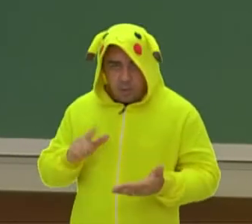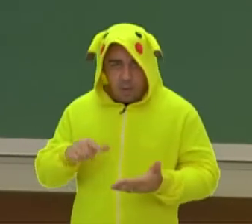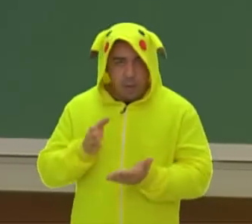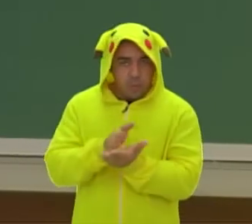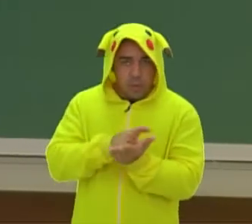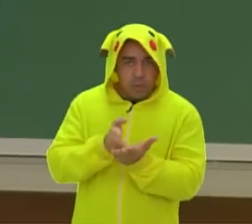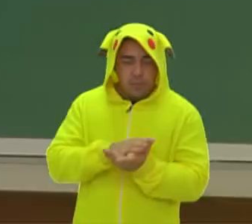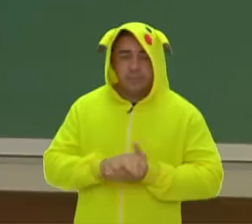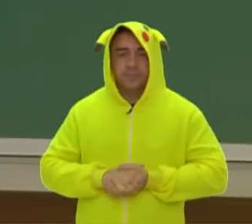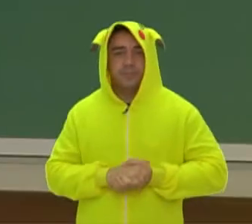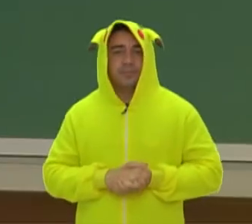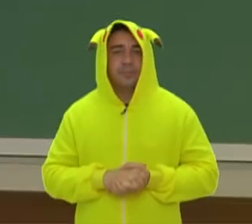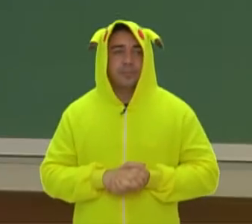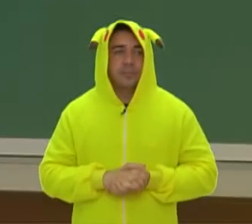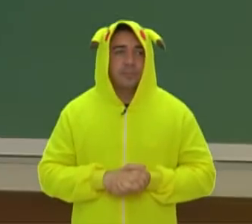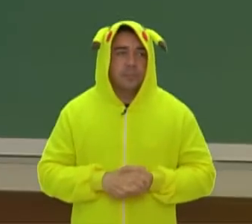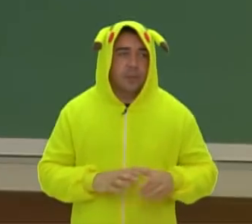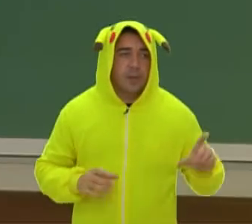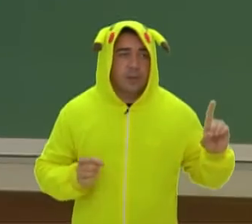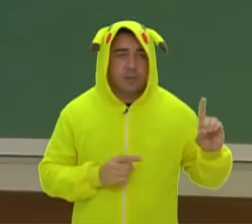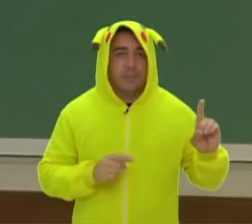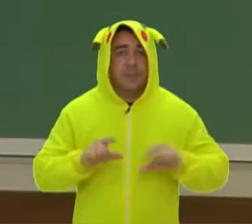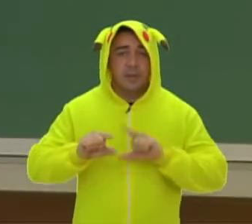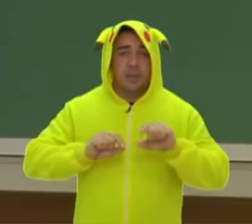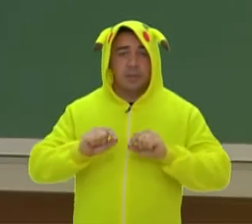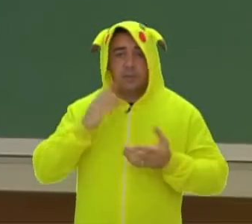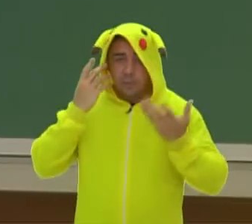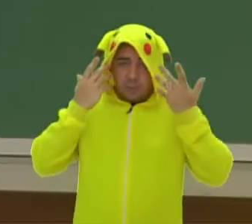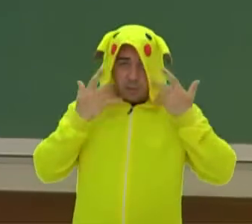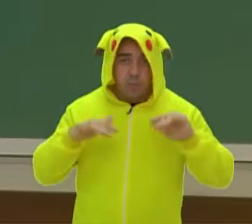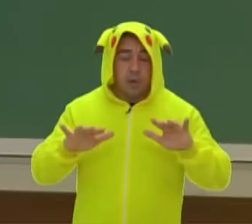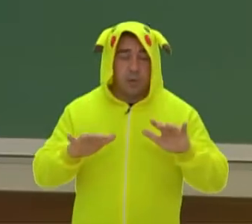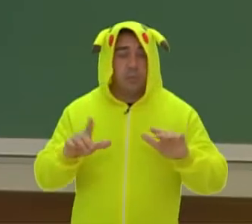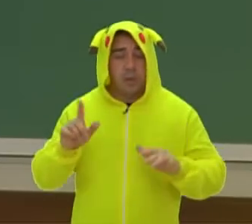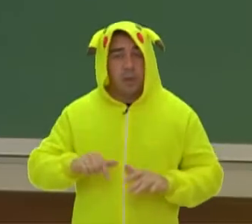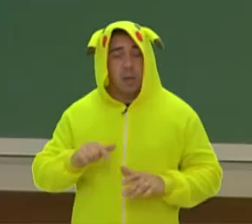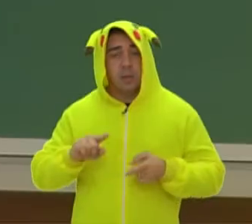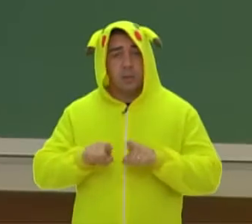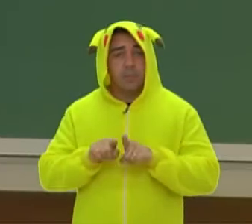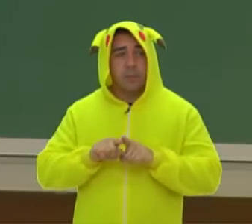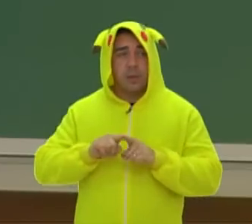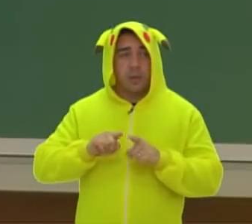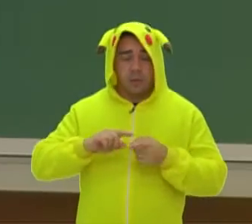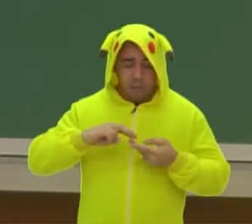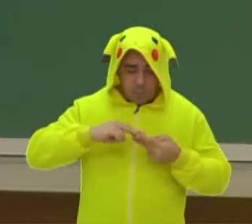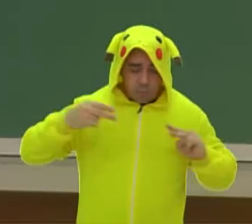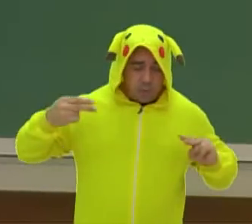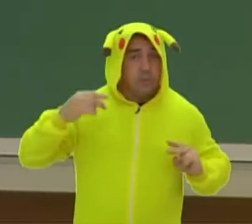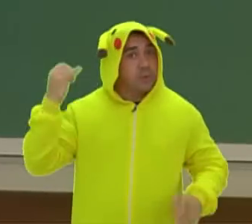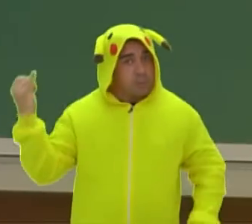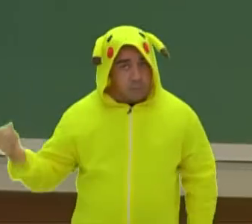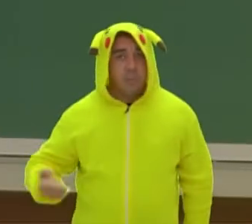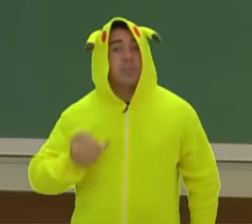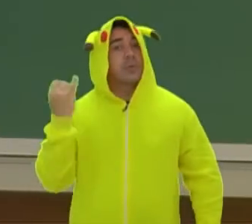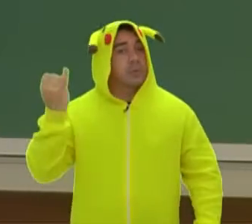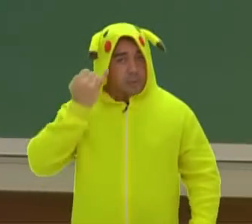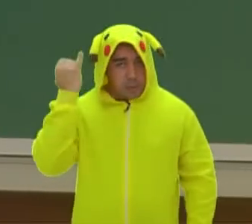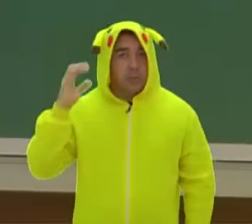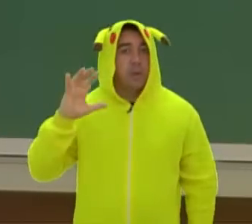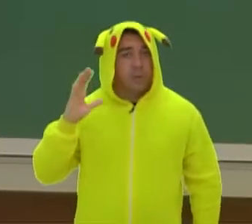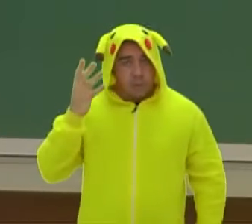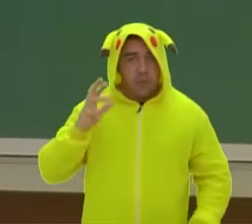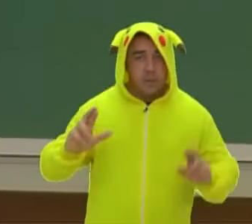que é o híbrido? Letra D, seleção natural. A seleção natural e a mutação são eventos importantes para que ocorra